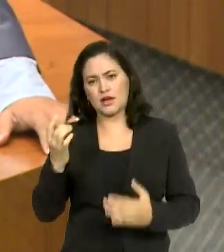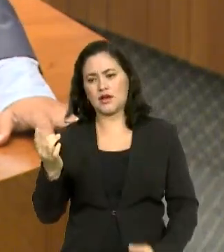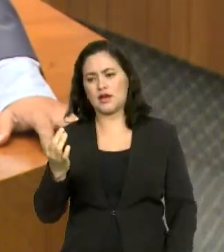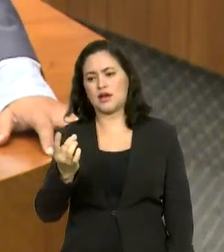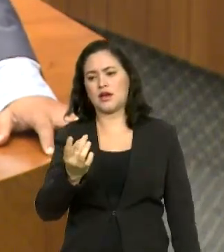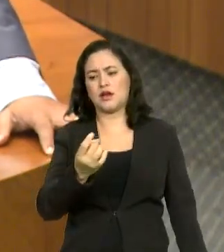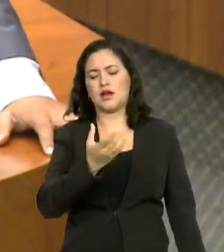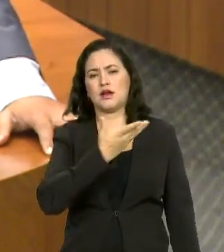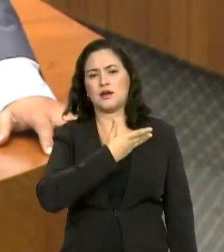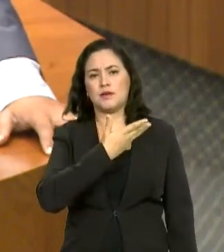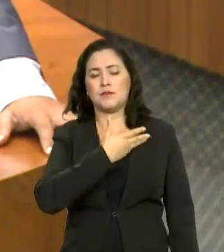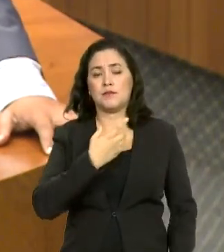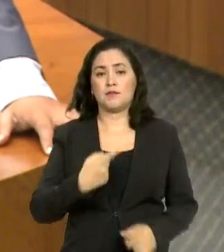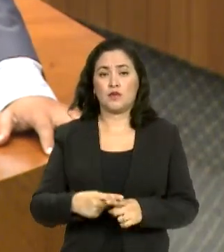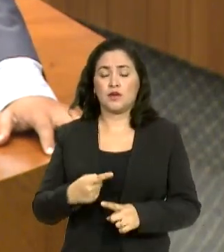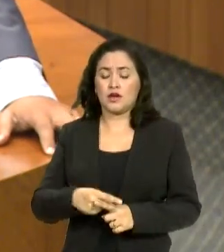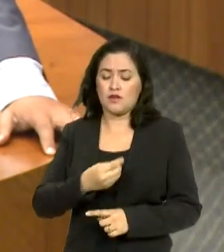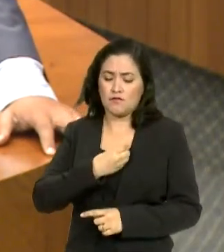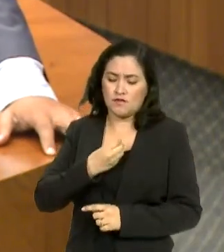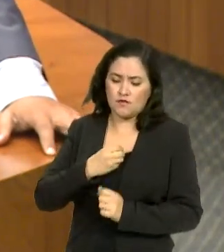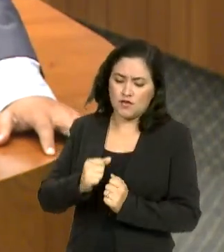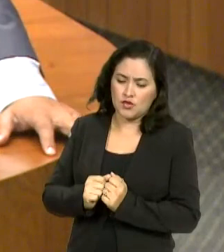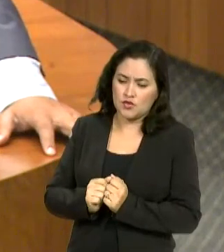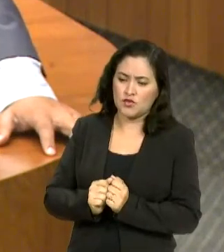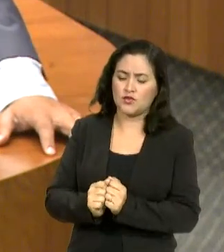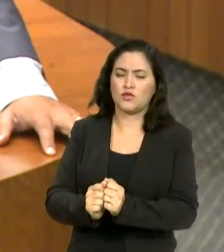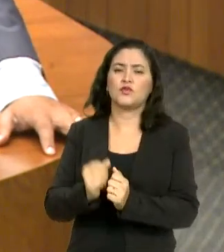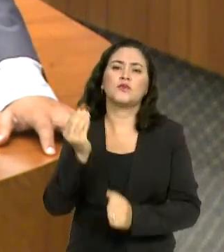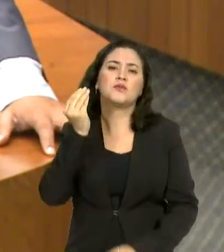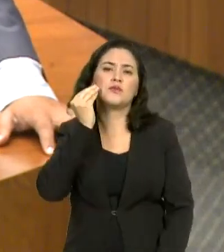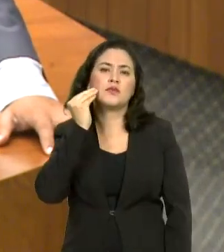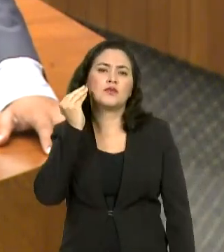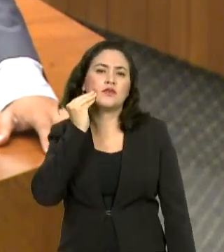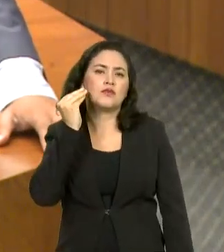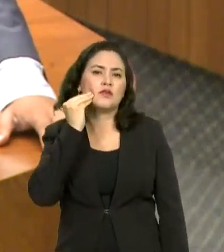pelo convívio, pela experiência,